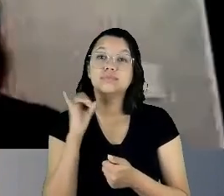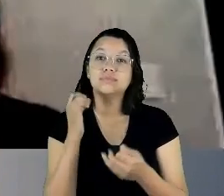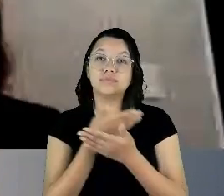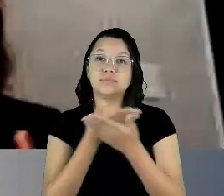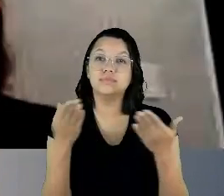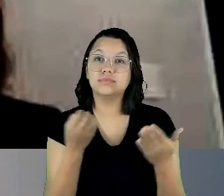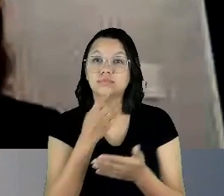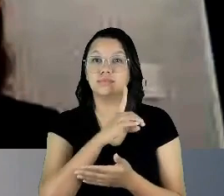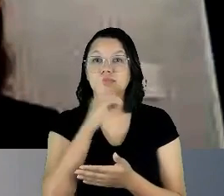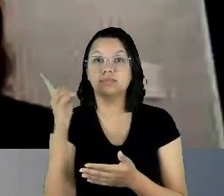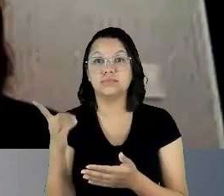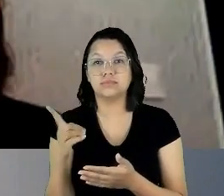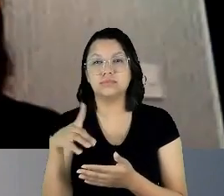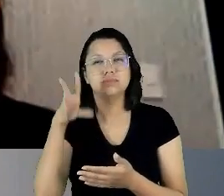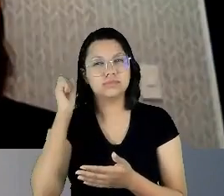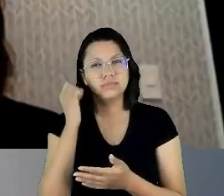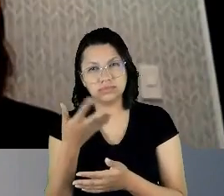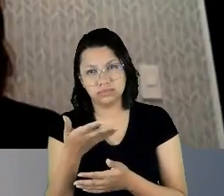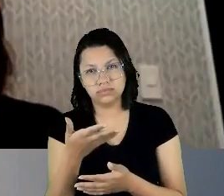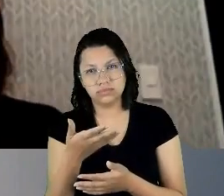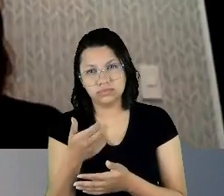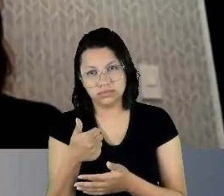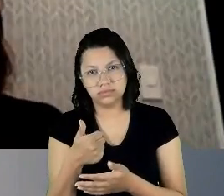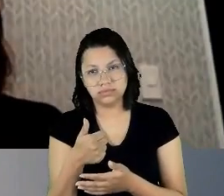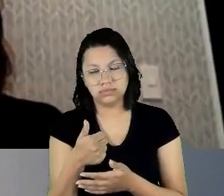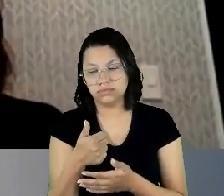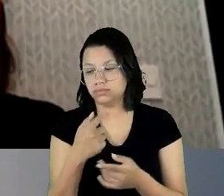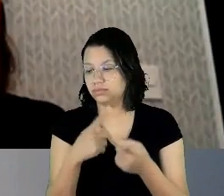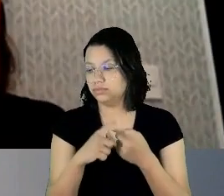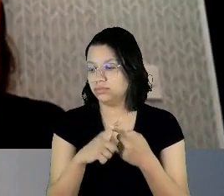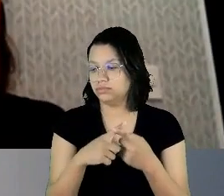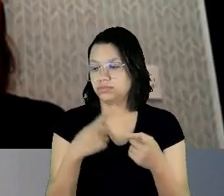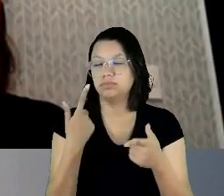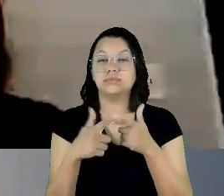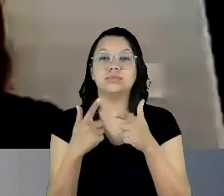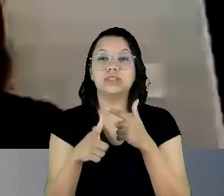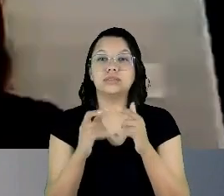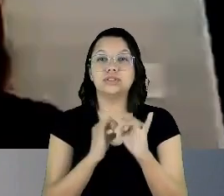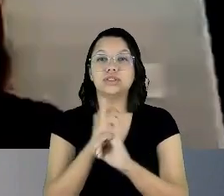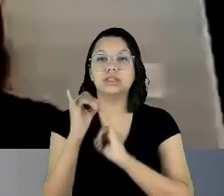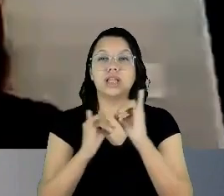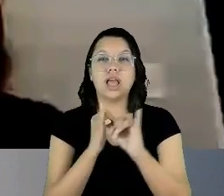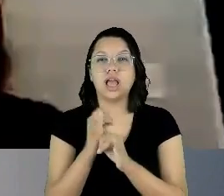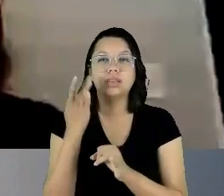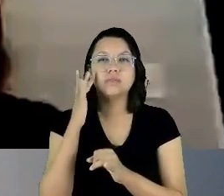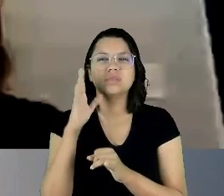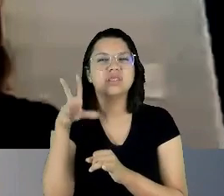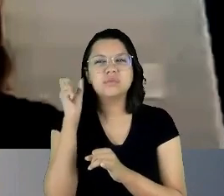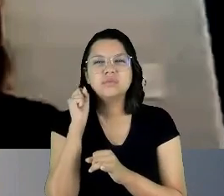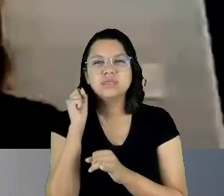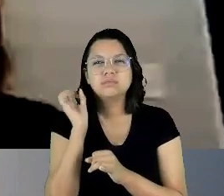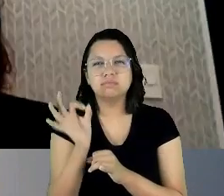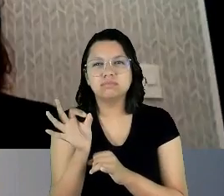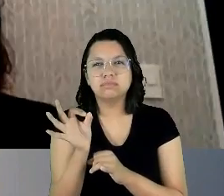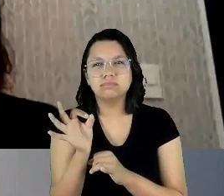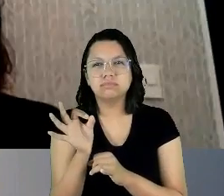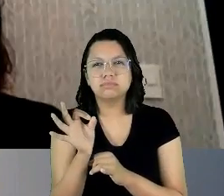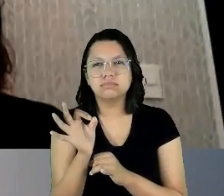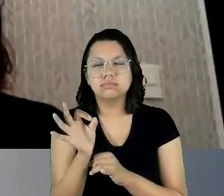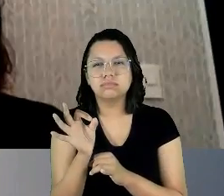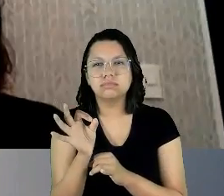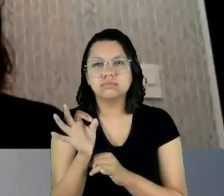gente, bom dia. Só queria ver se vocês me ouvem bem, porque eu estava com questão de internet. Eu não sei se está dando para ouvir.